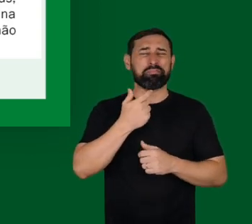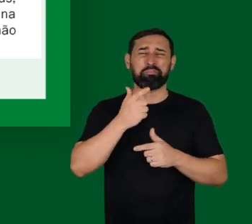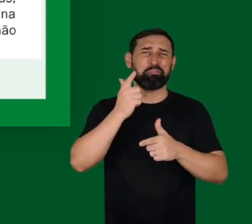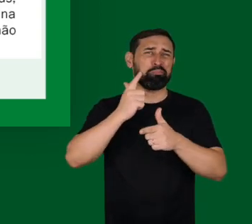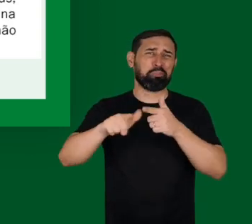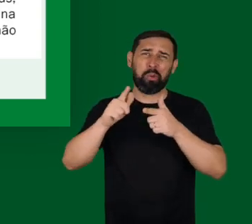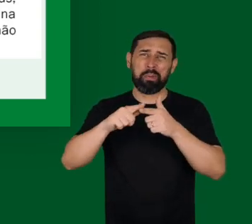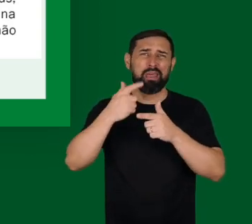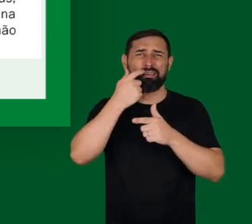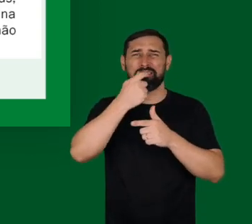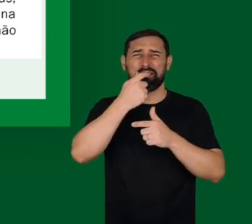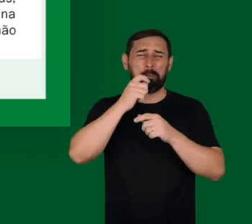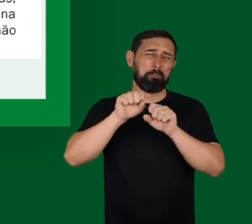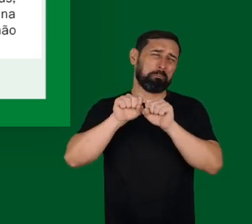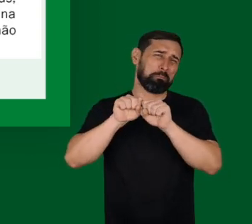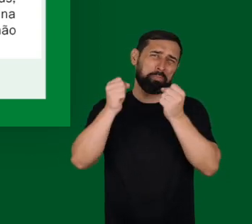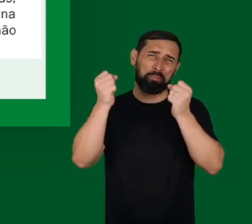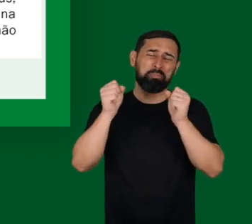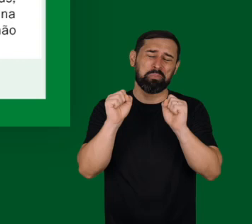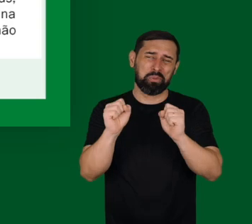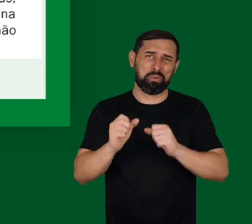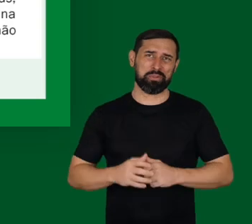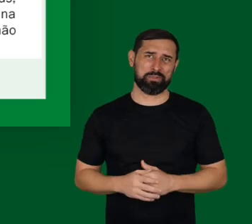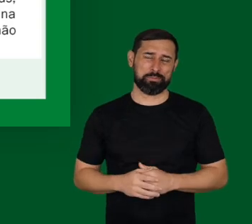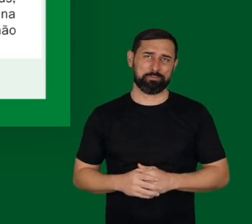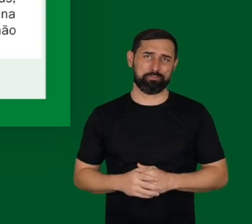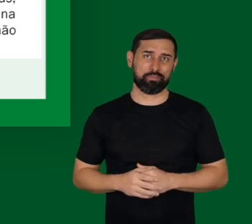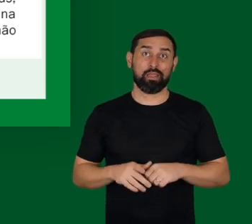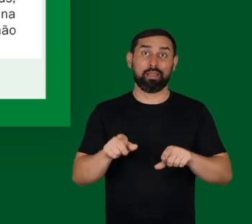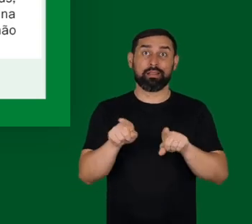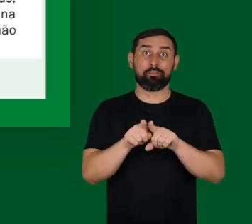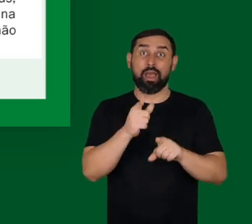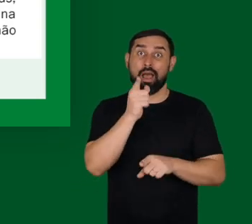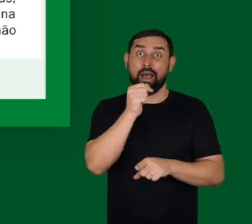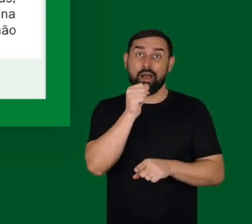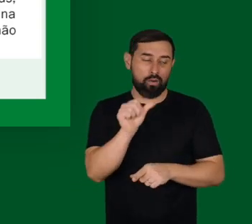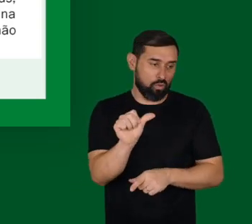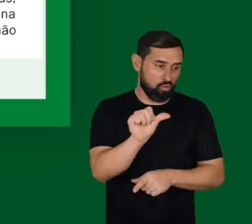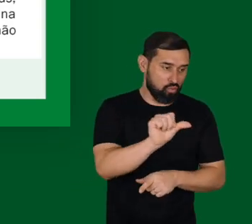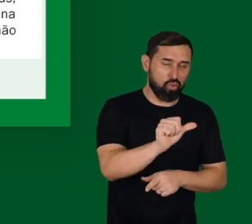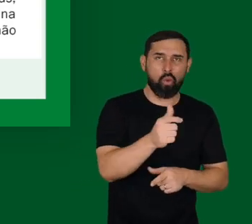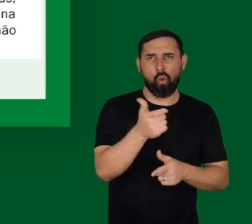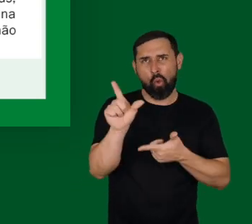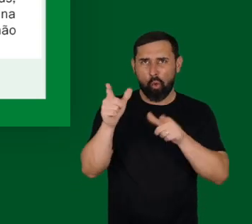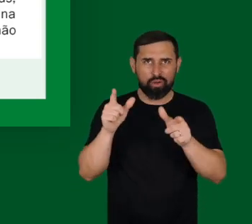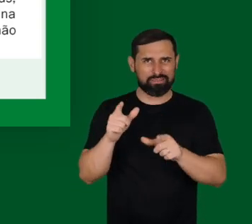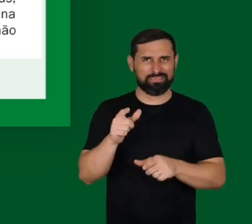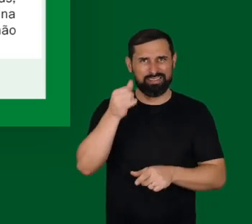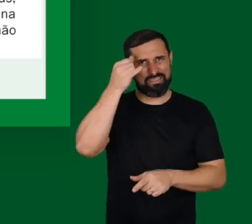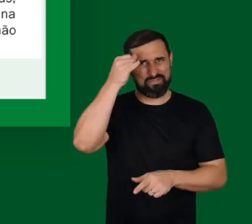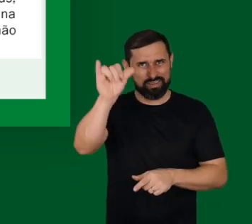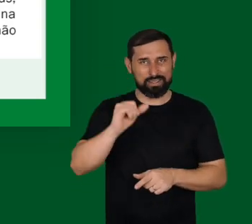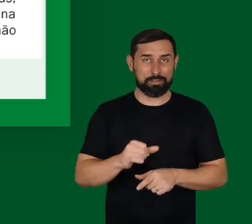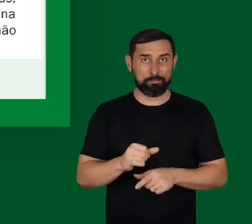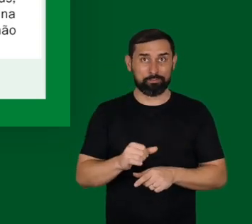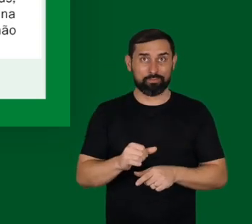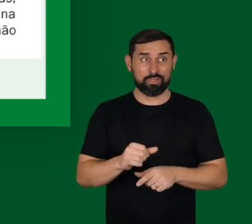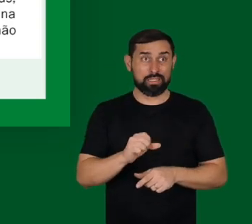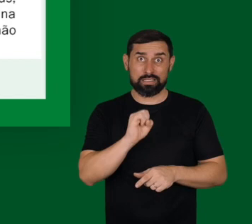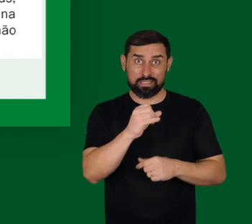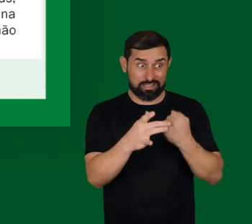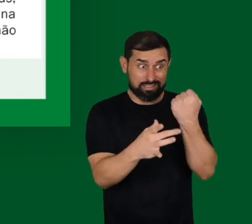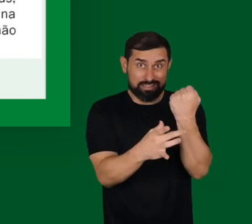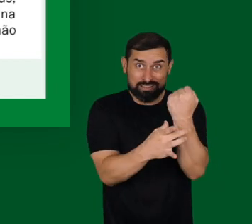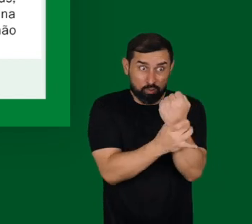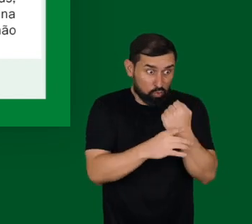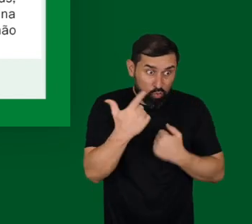que a criança faça no mínimo um trauma de orofaringe, de boca, né? Lembrar de não oferecer